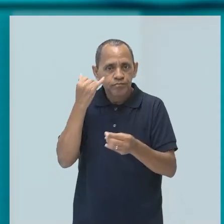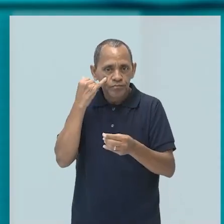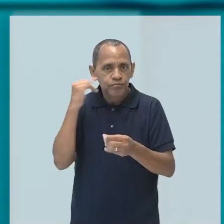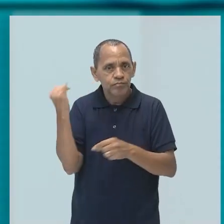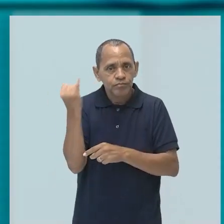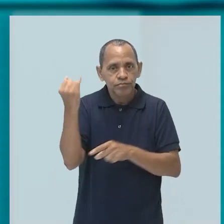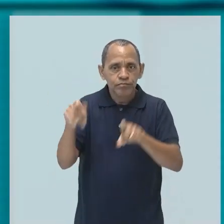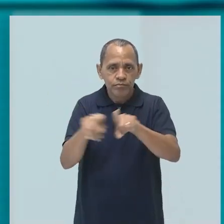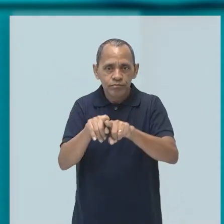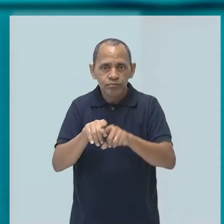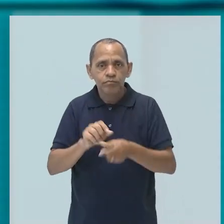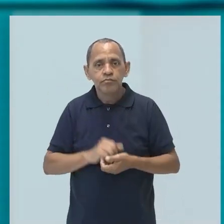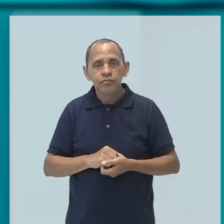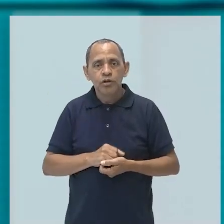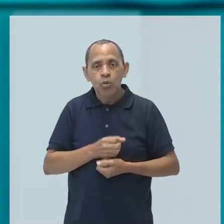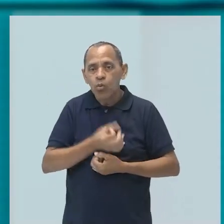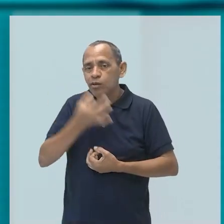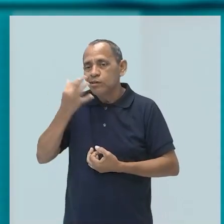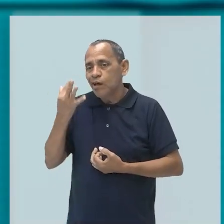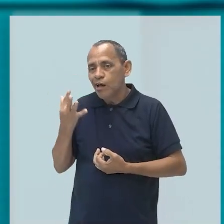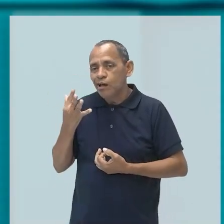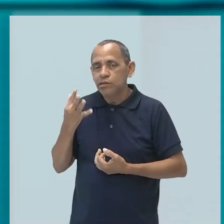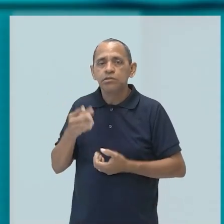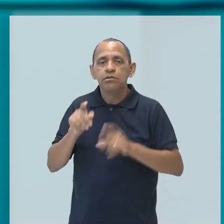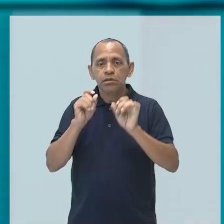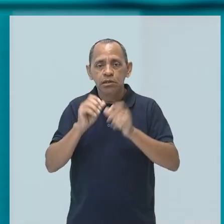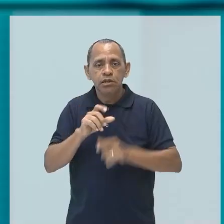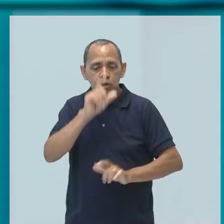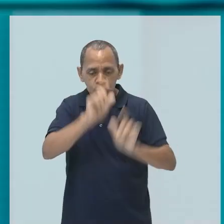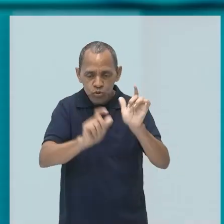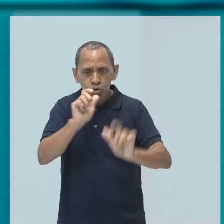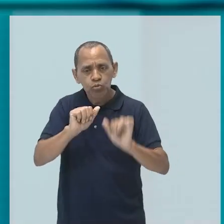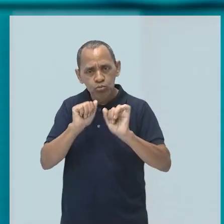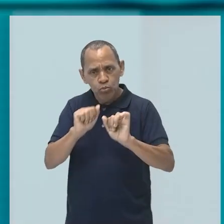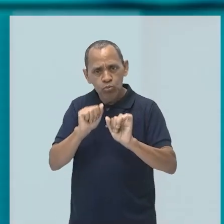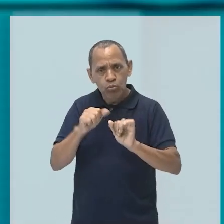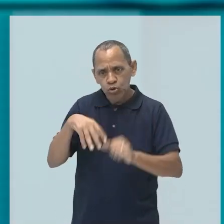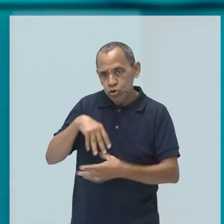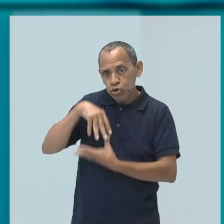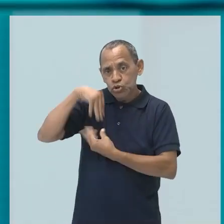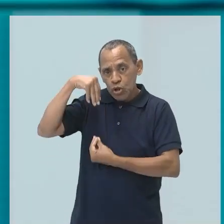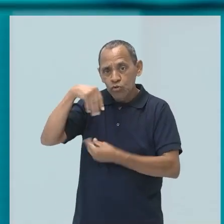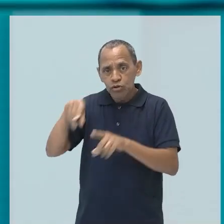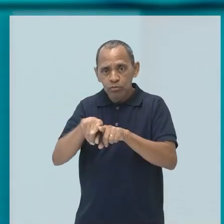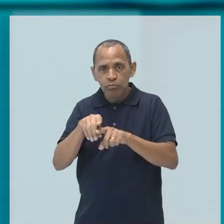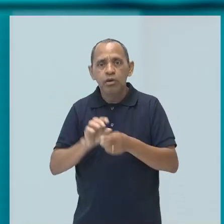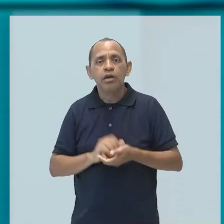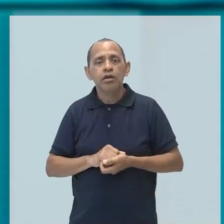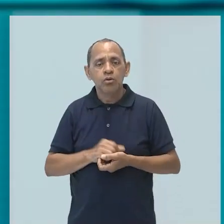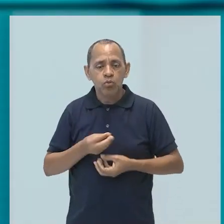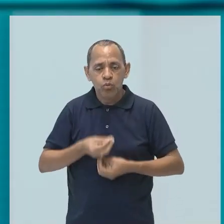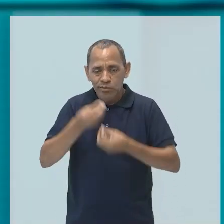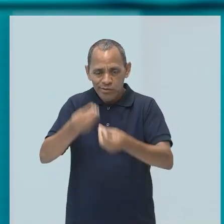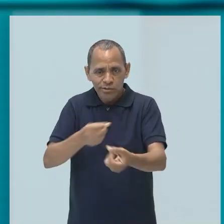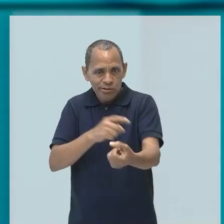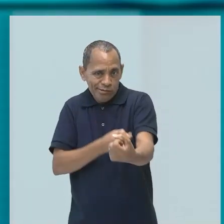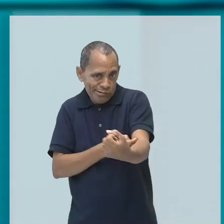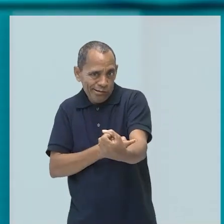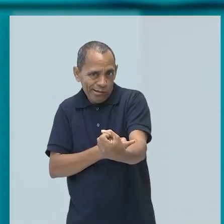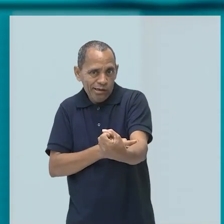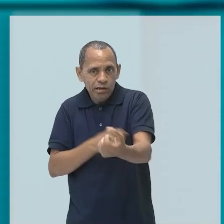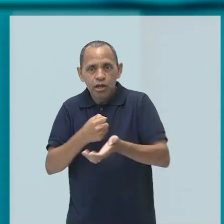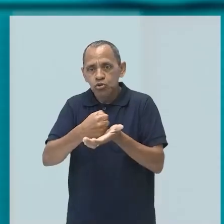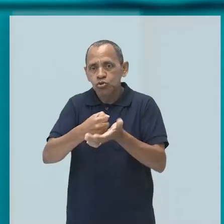a quantificada, dizendo quantas pessoas podem ser salvas com uma doação de sangue. Isso ajuda a gerar esse efeito de